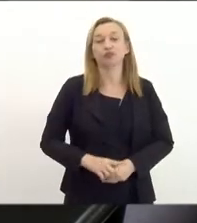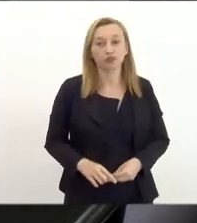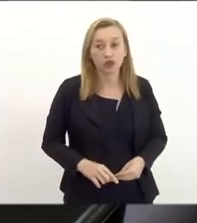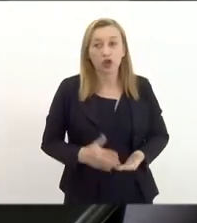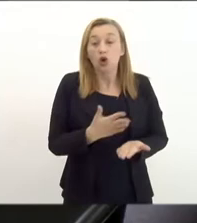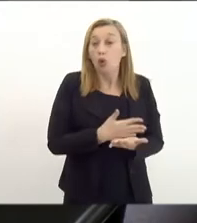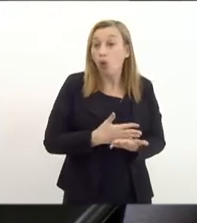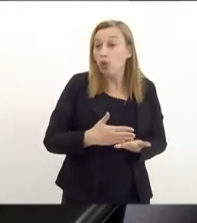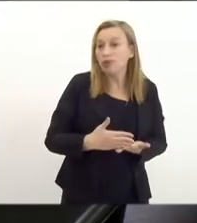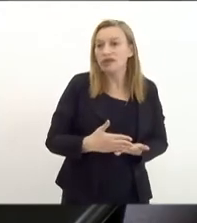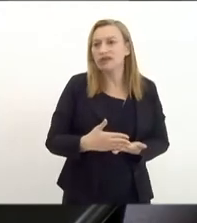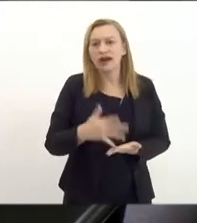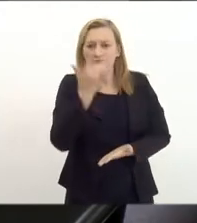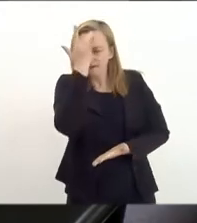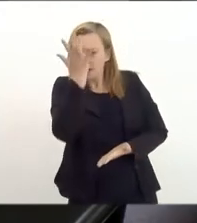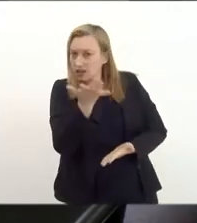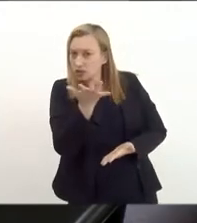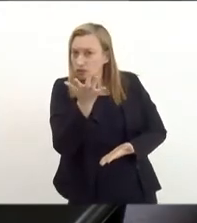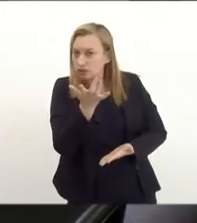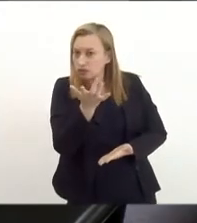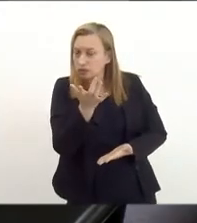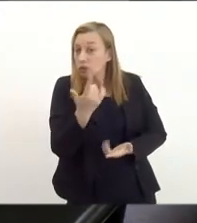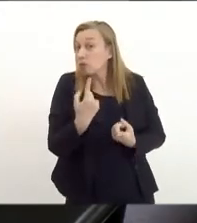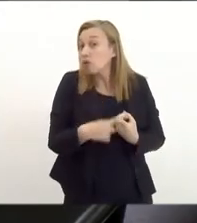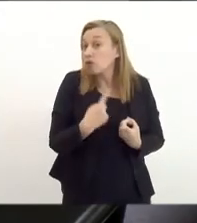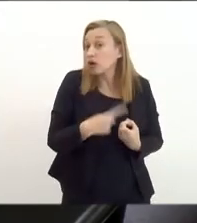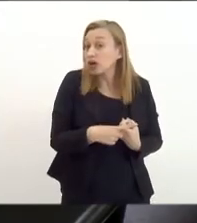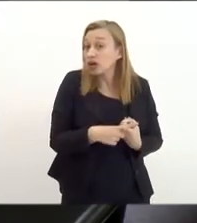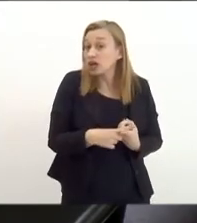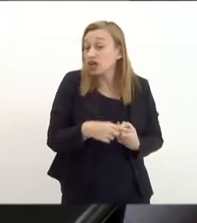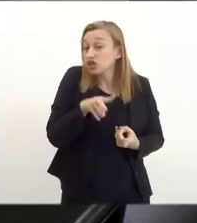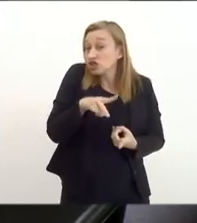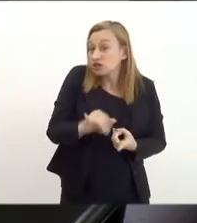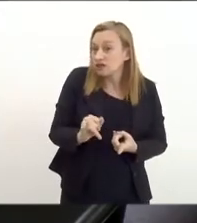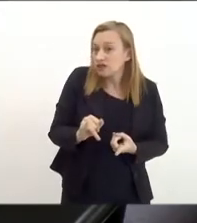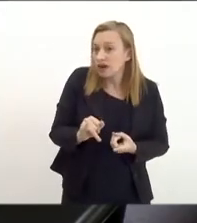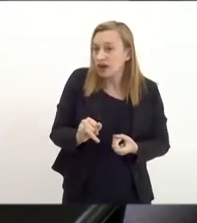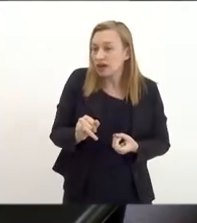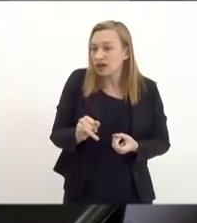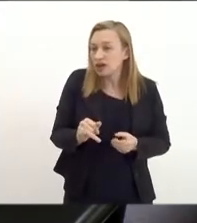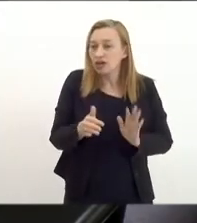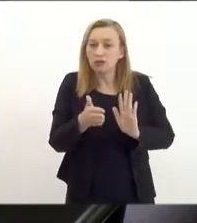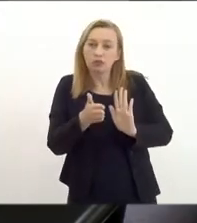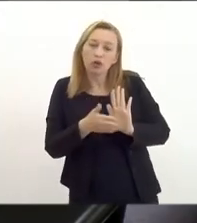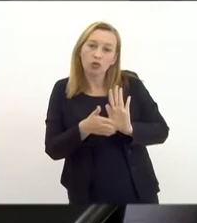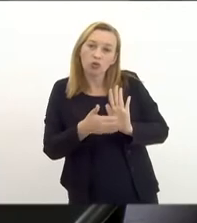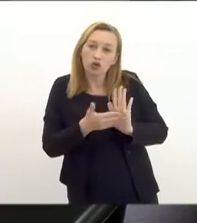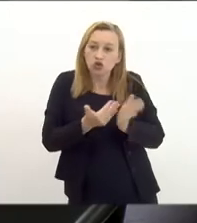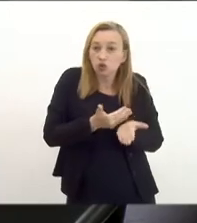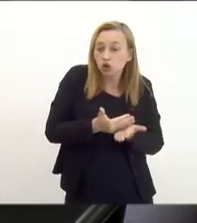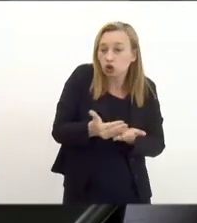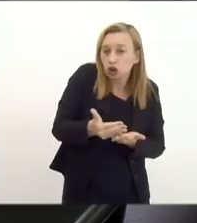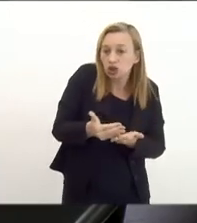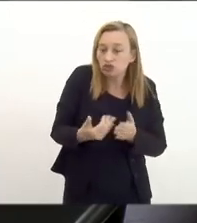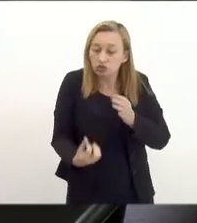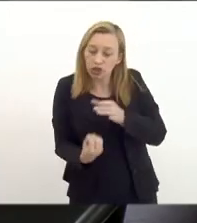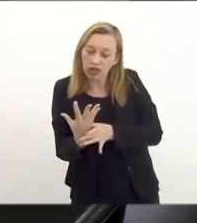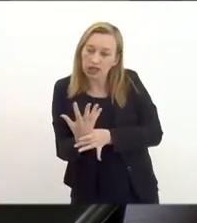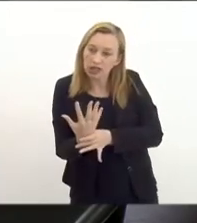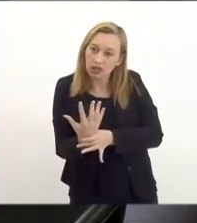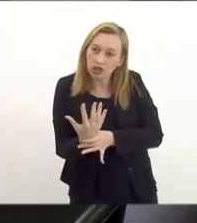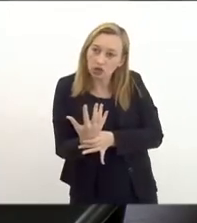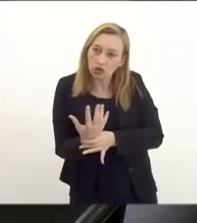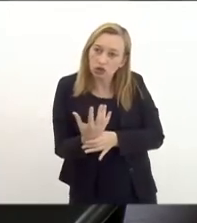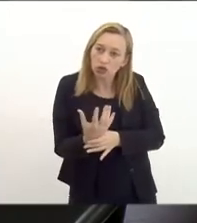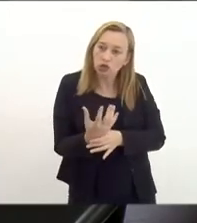começar é fácil porque a gente vai propõe o início propõe a criação